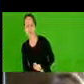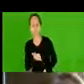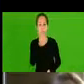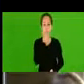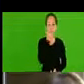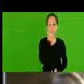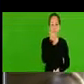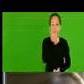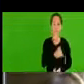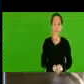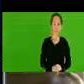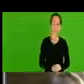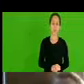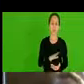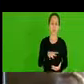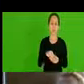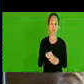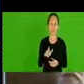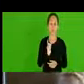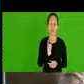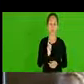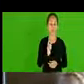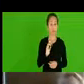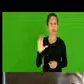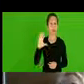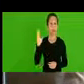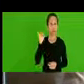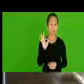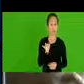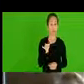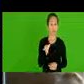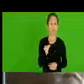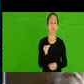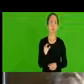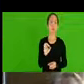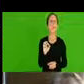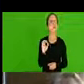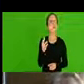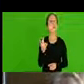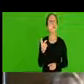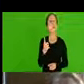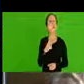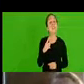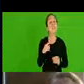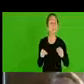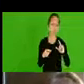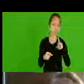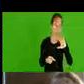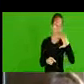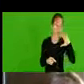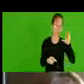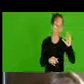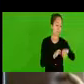foi inaugurado ou foi contaminado entre aspas pelas ciências físicas e